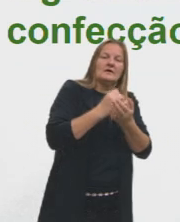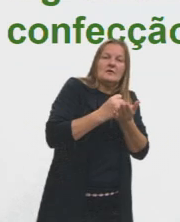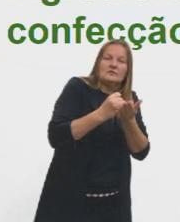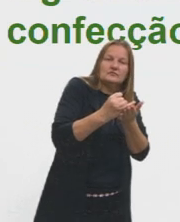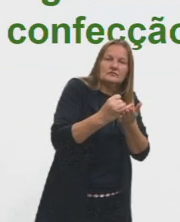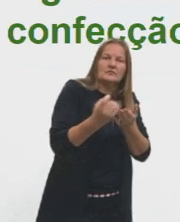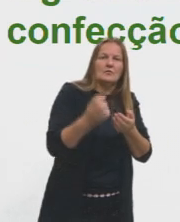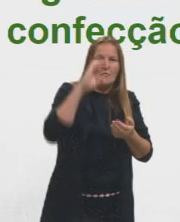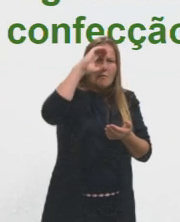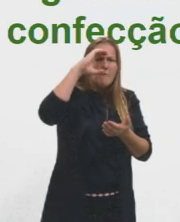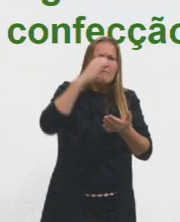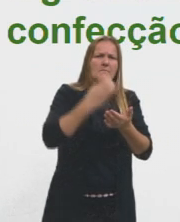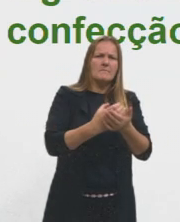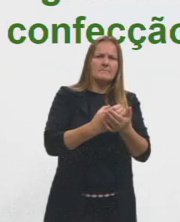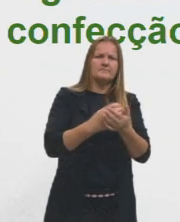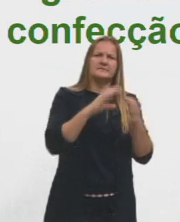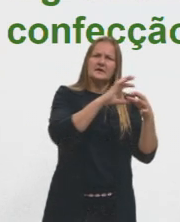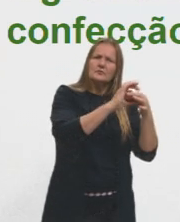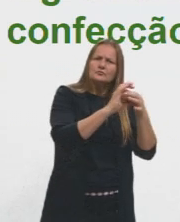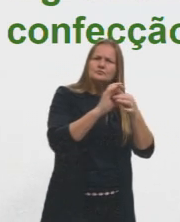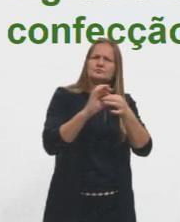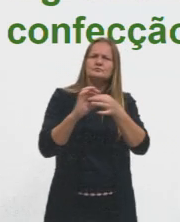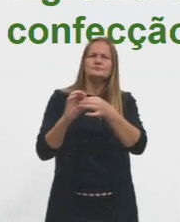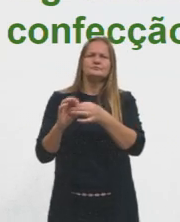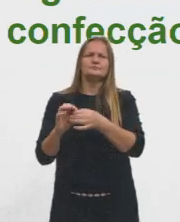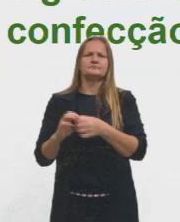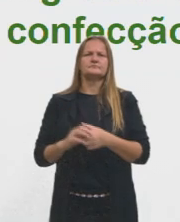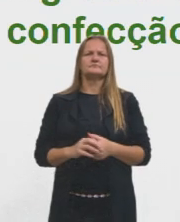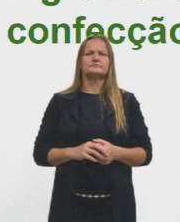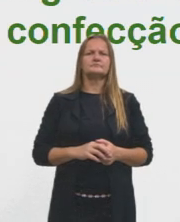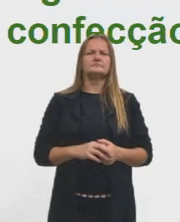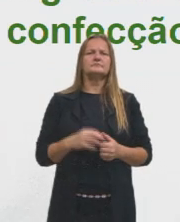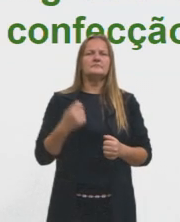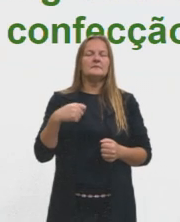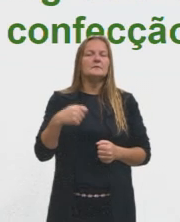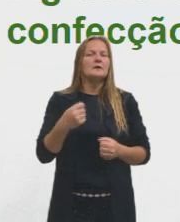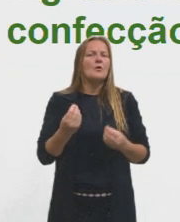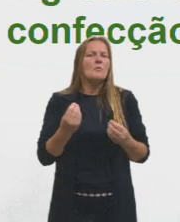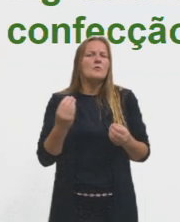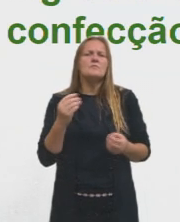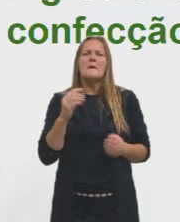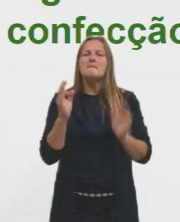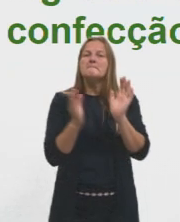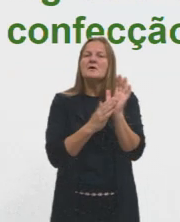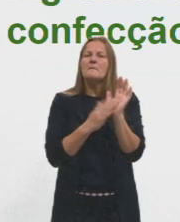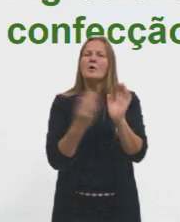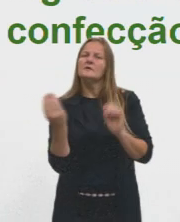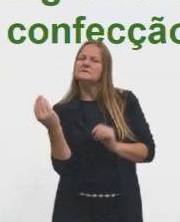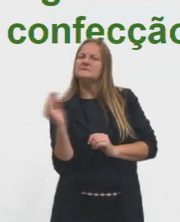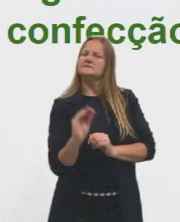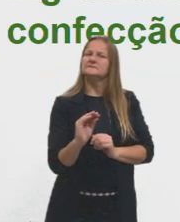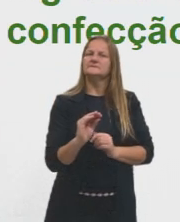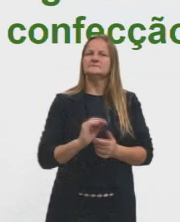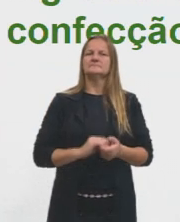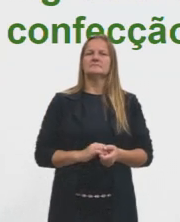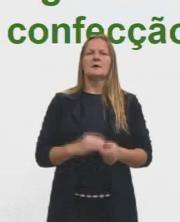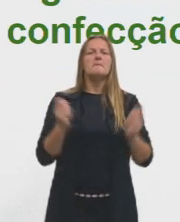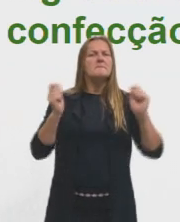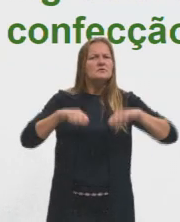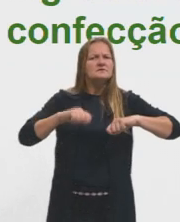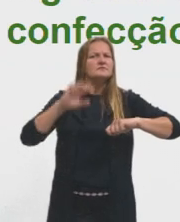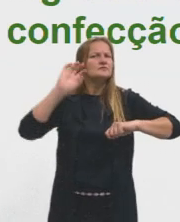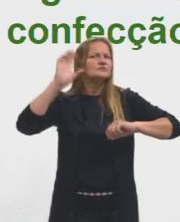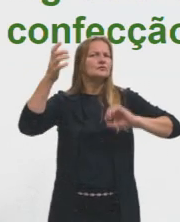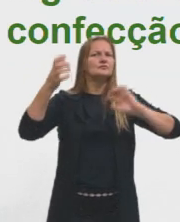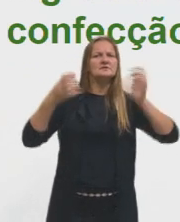forma coerente trabalhar uma possível solução interventiva a problemática por quê que é trabalhar uma possível